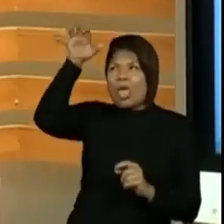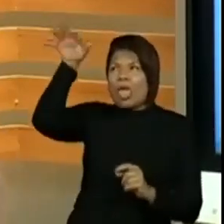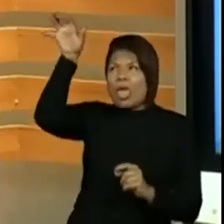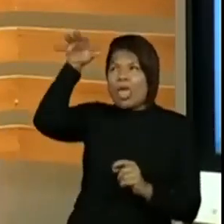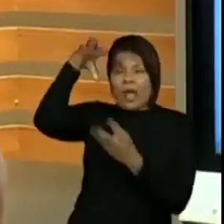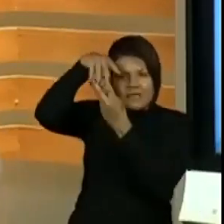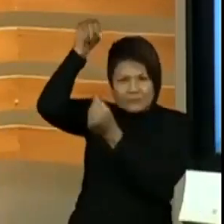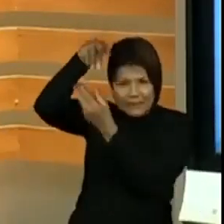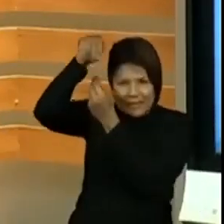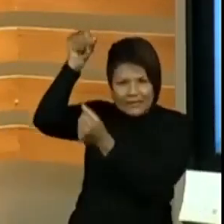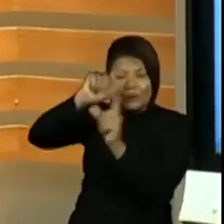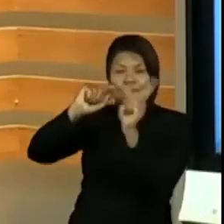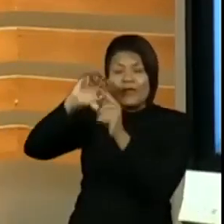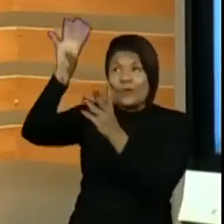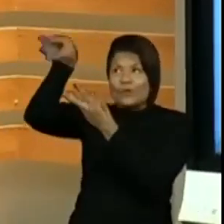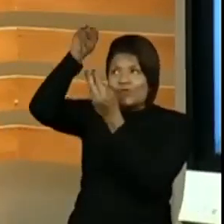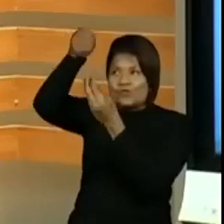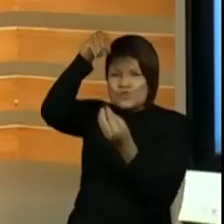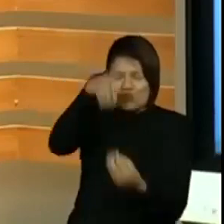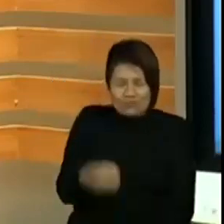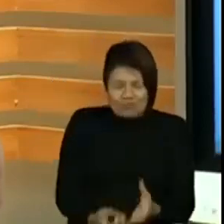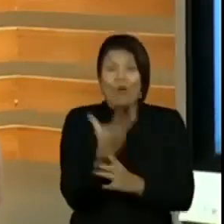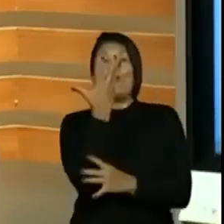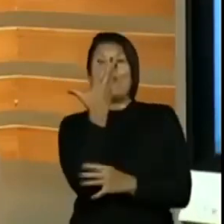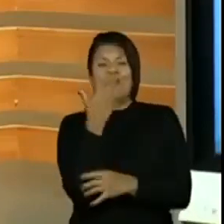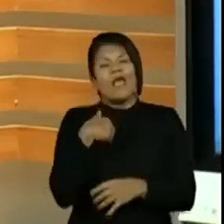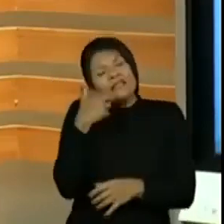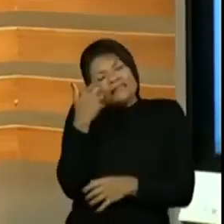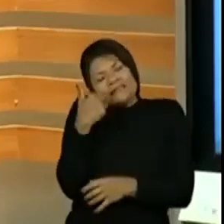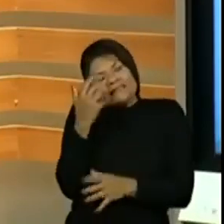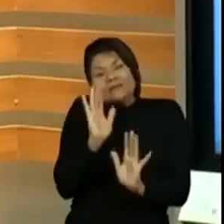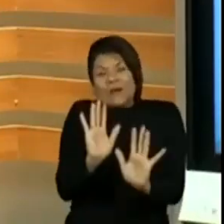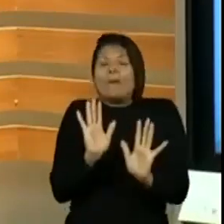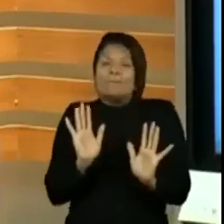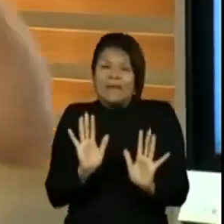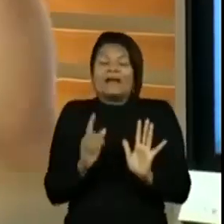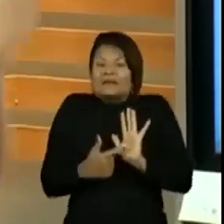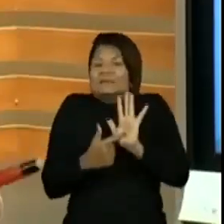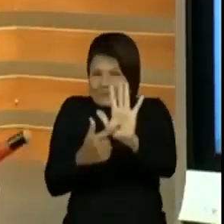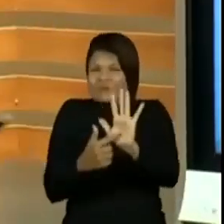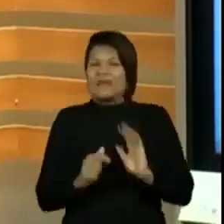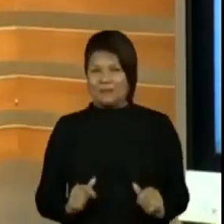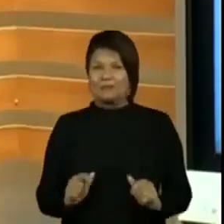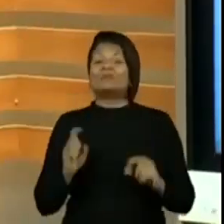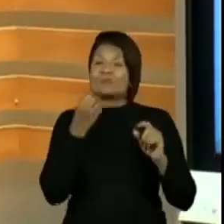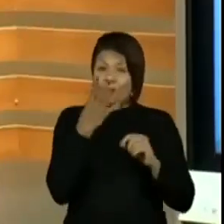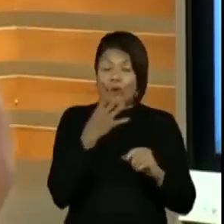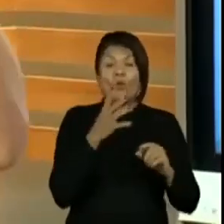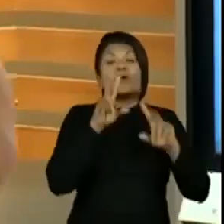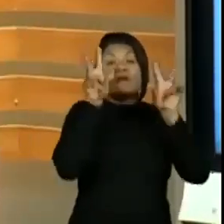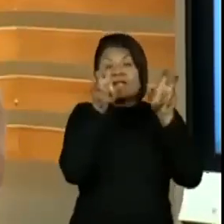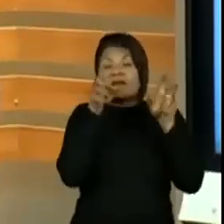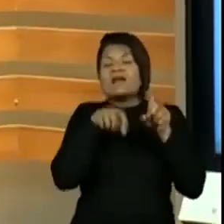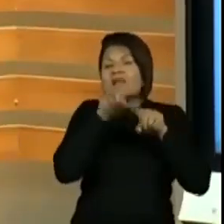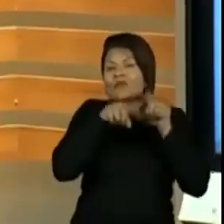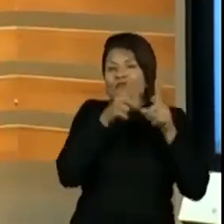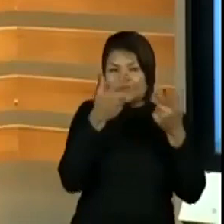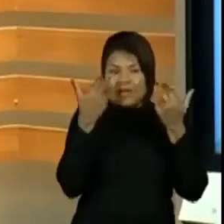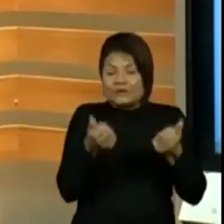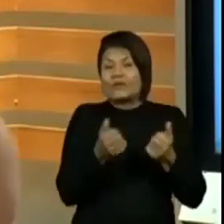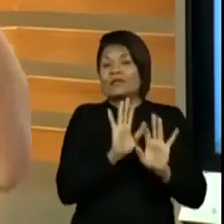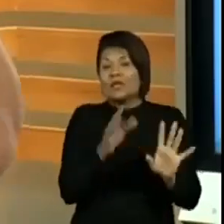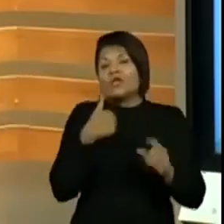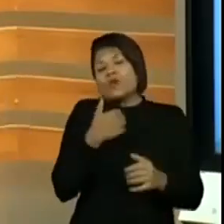que o oráculo ele é um pouco tímido, né? Mas ele vai aparecer. E fechando esse bloco de recursos naturais, eu quero agradecer demais